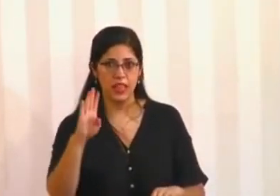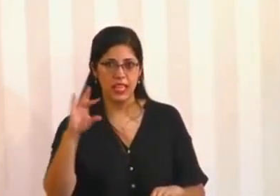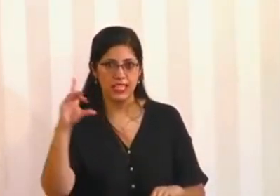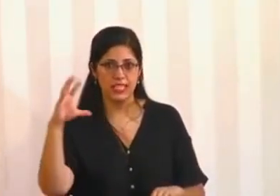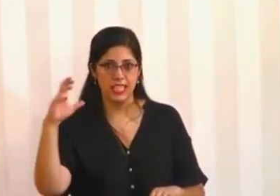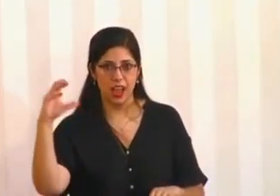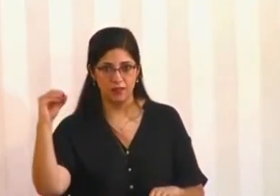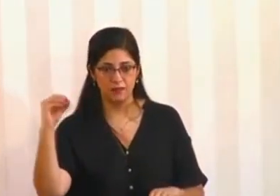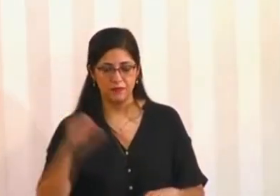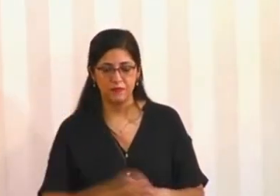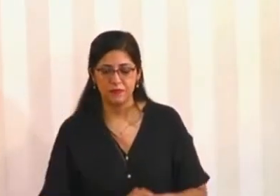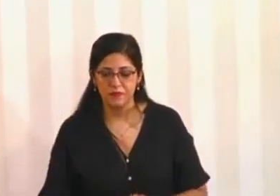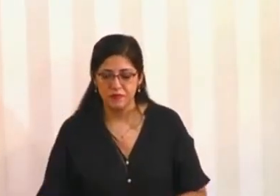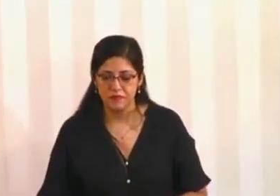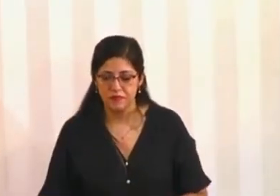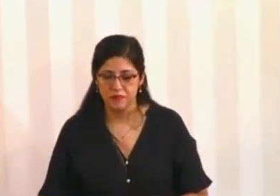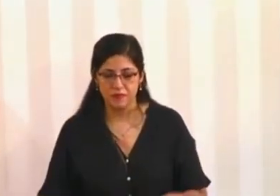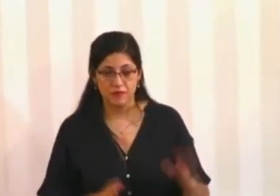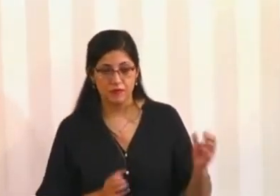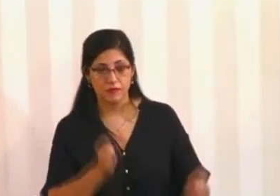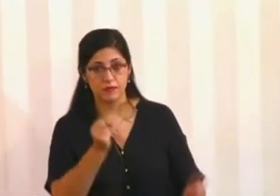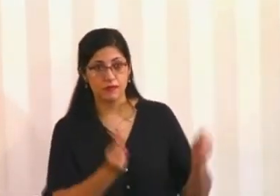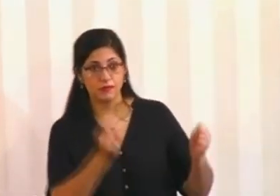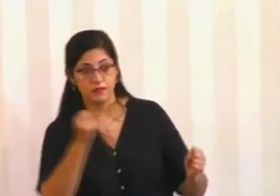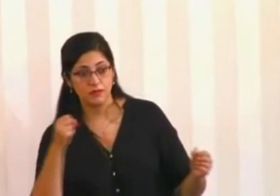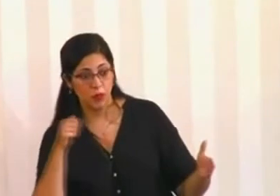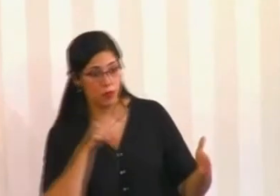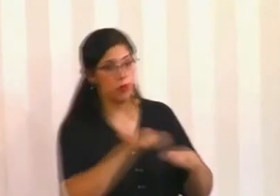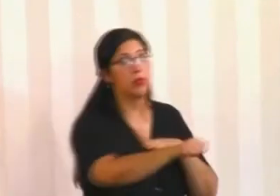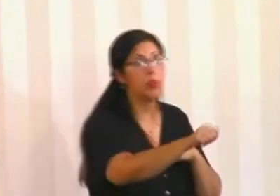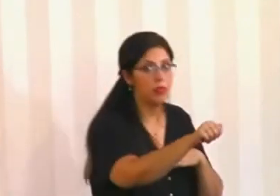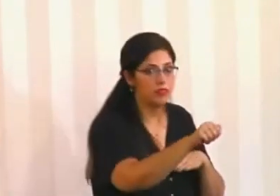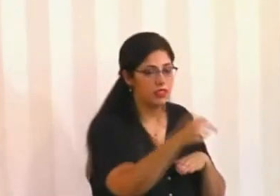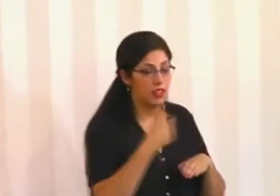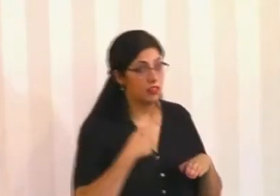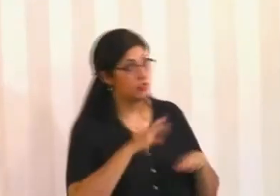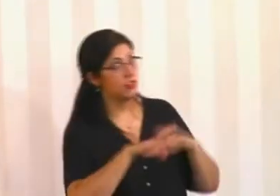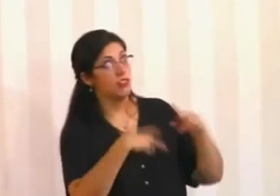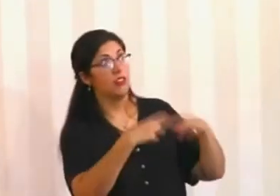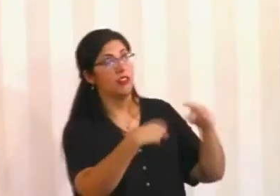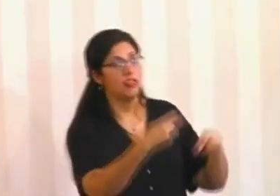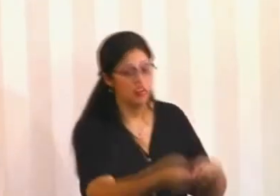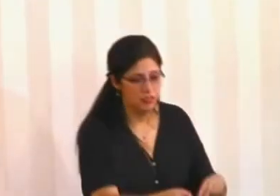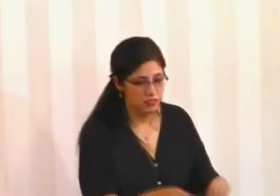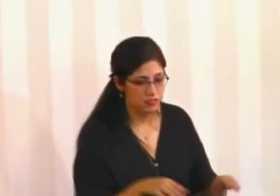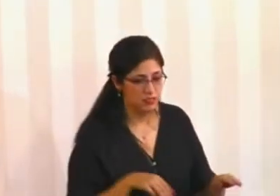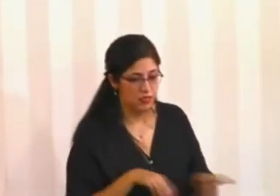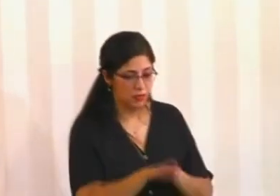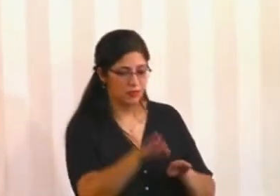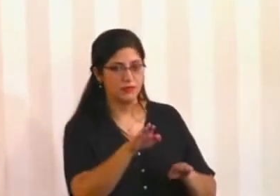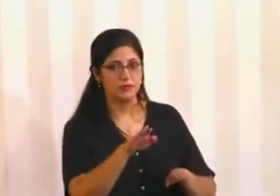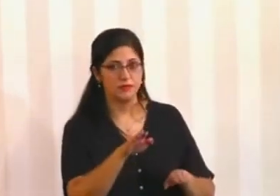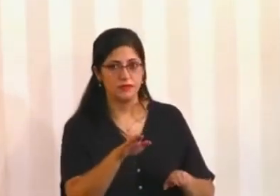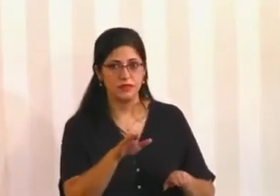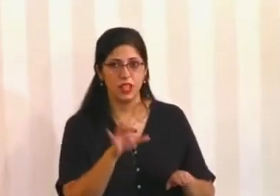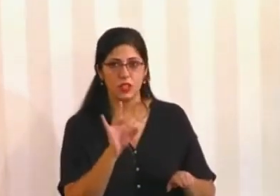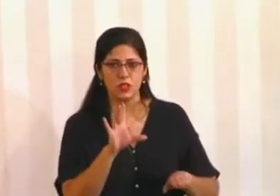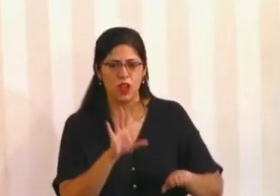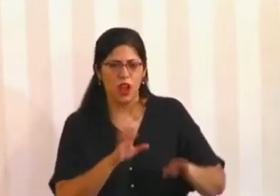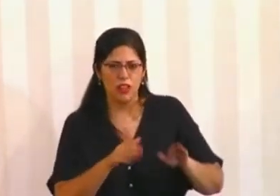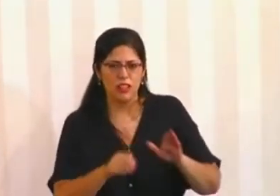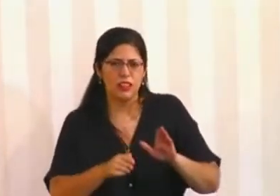dentro. Não tive tempo nem de comprovar, porque a ambulância não me socorreu. Por Deus foi um raspão, porque senão talvez eu já não estaria